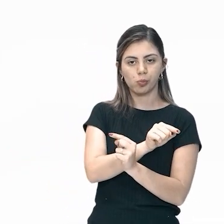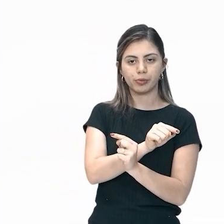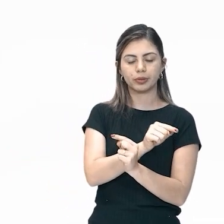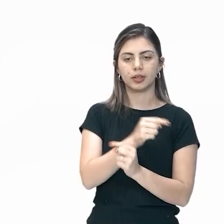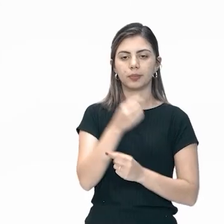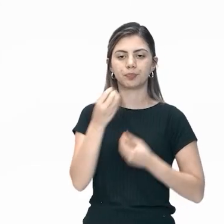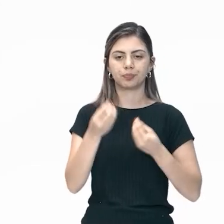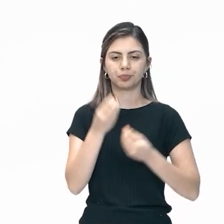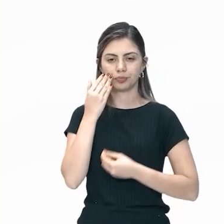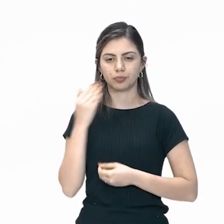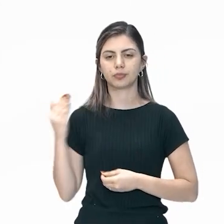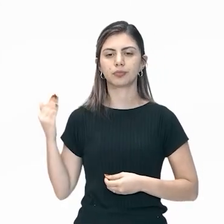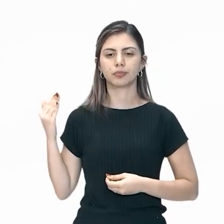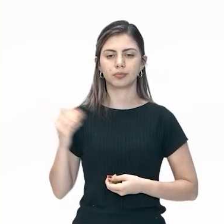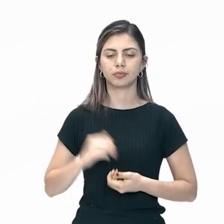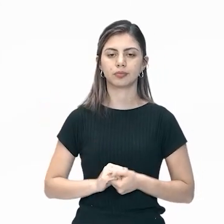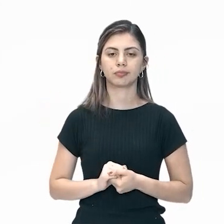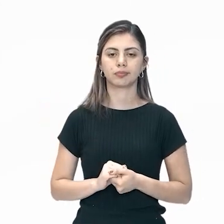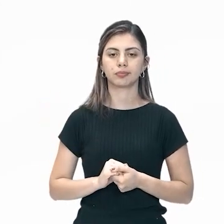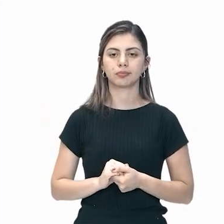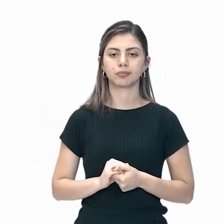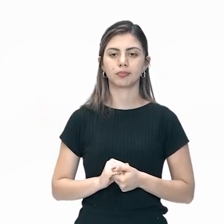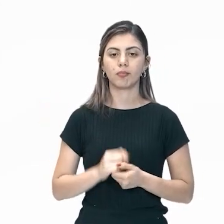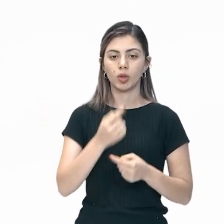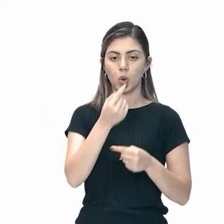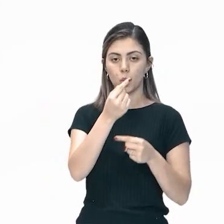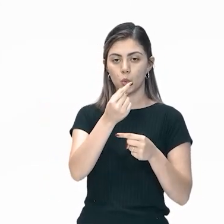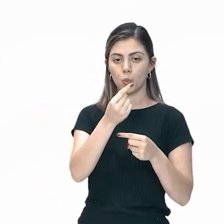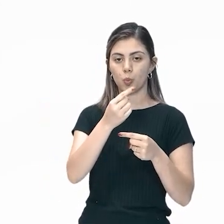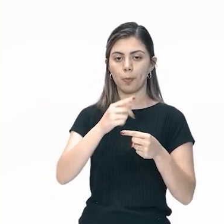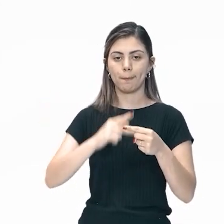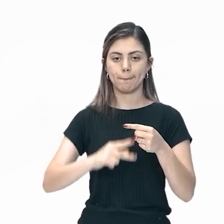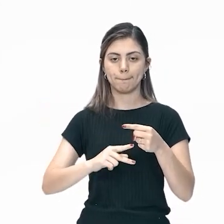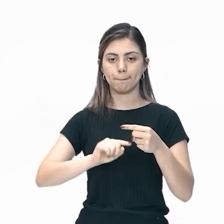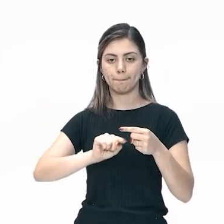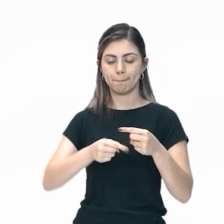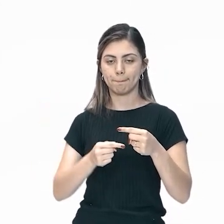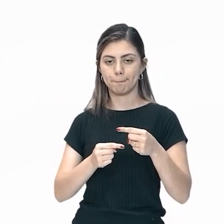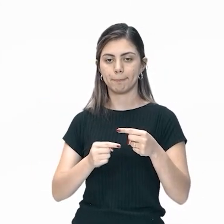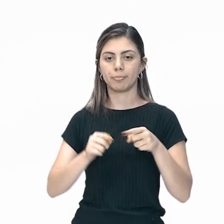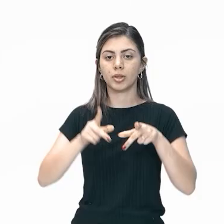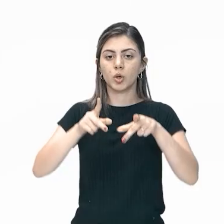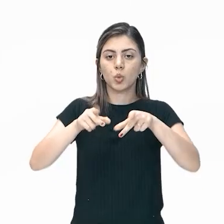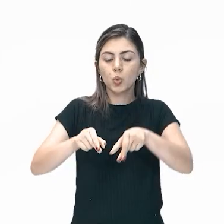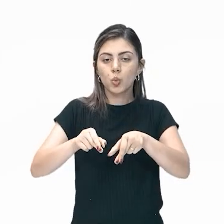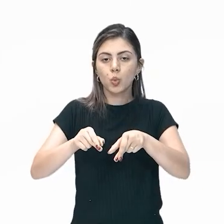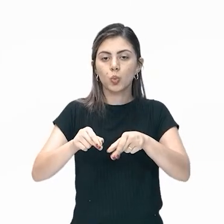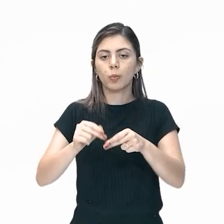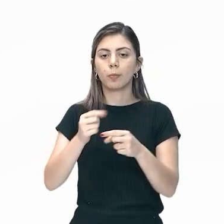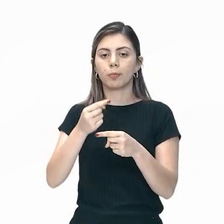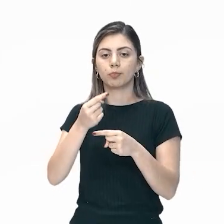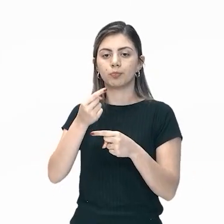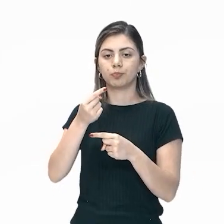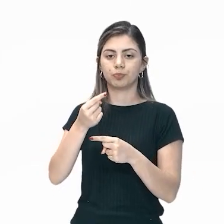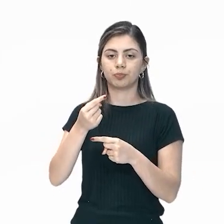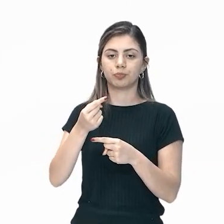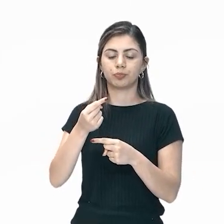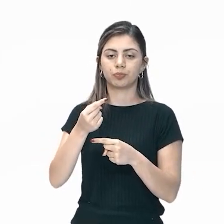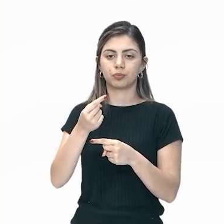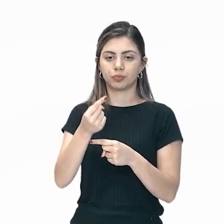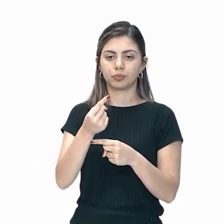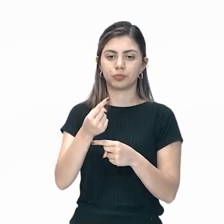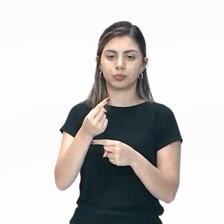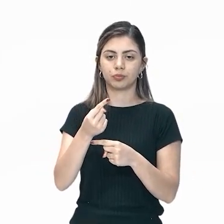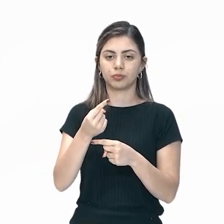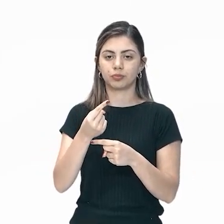ó. 1 sobre pelinha é igual a